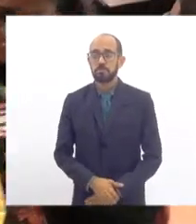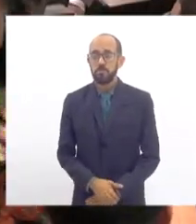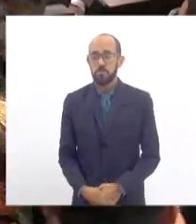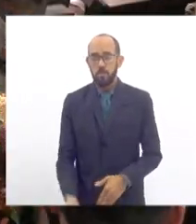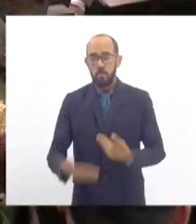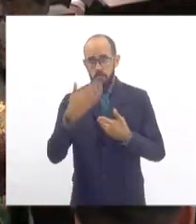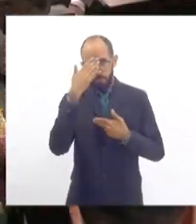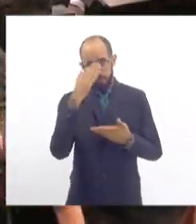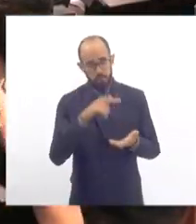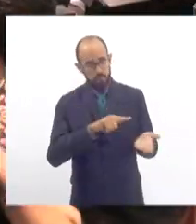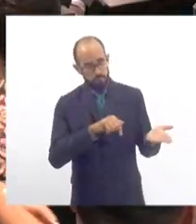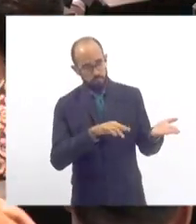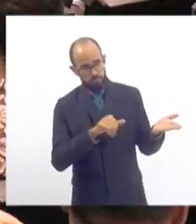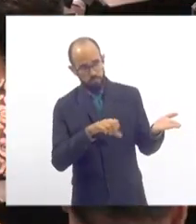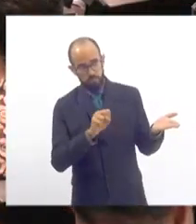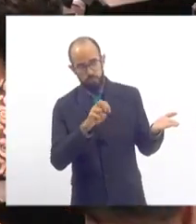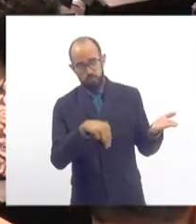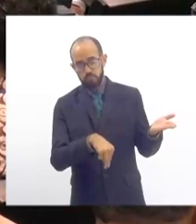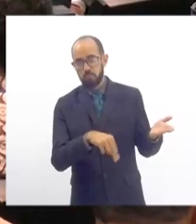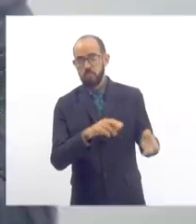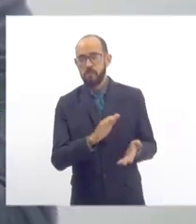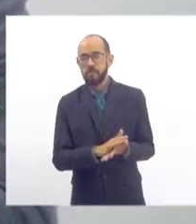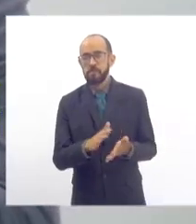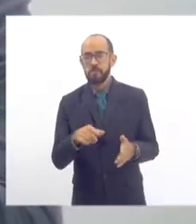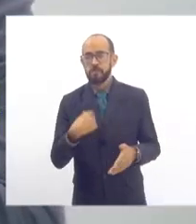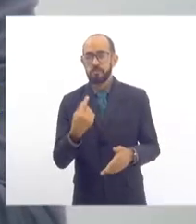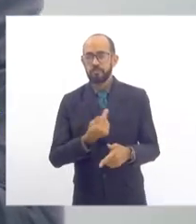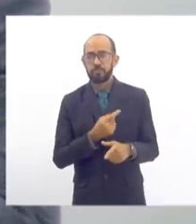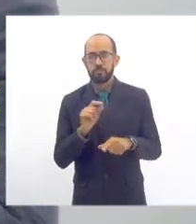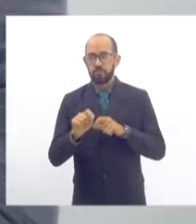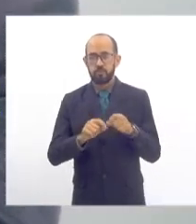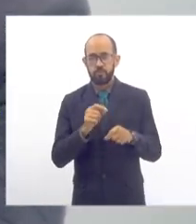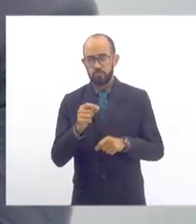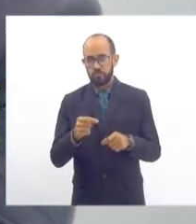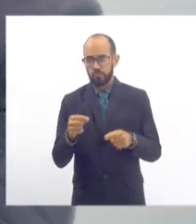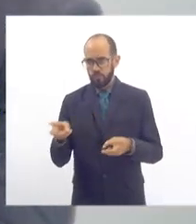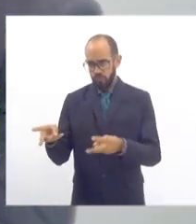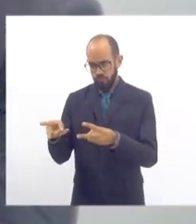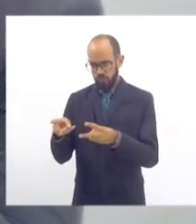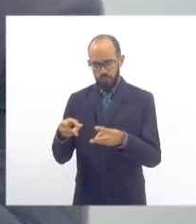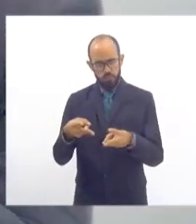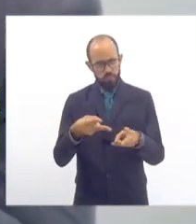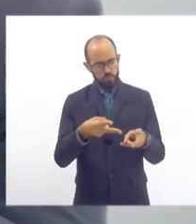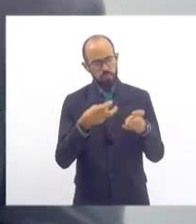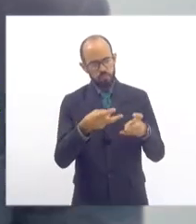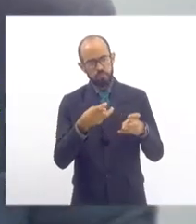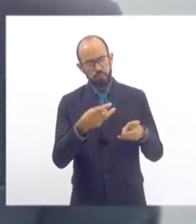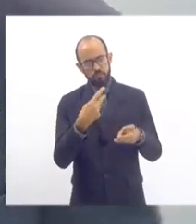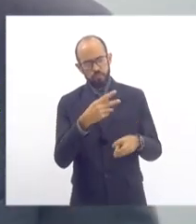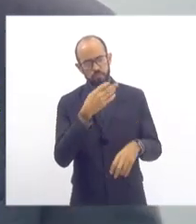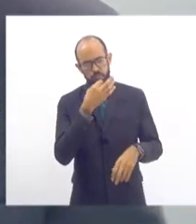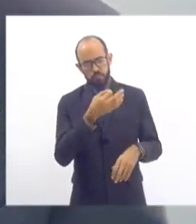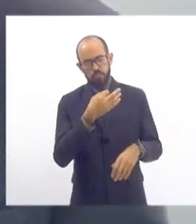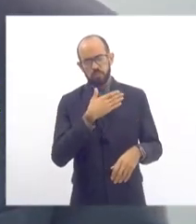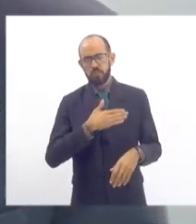Obrigado, Gilson. A gente te ouve com muito prazer, porque, na